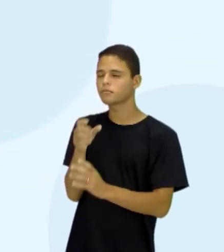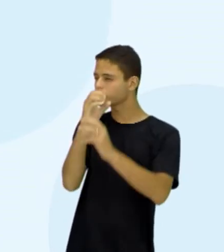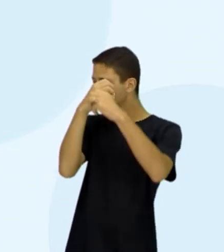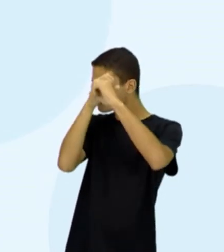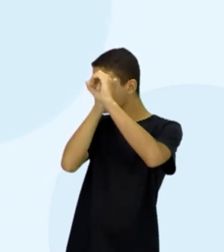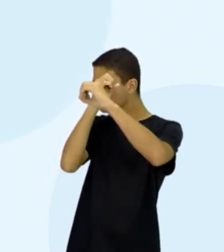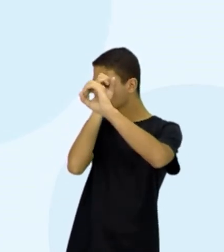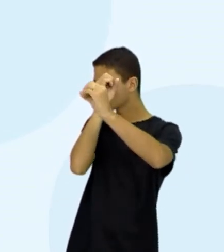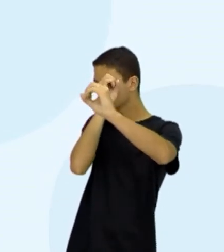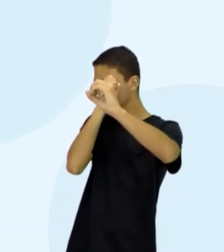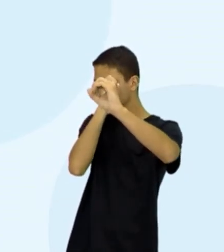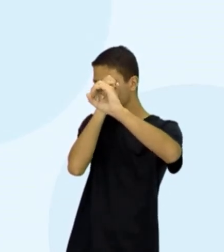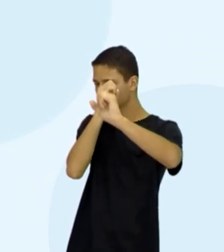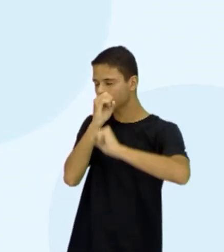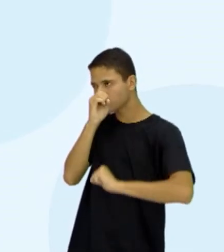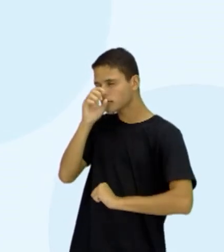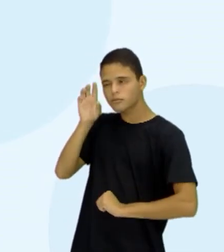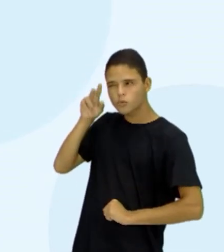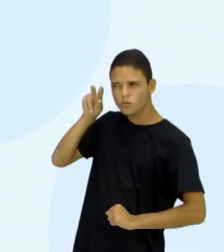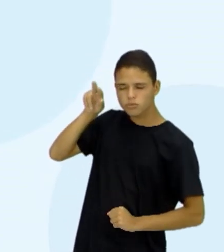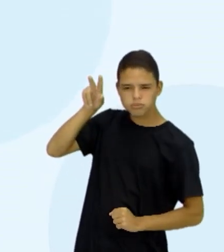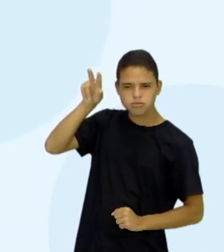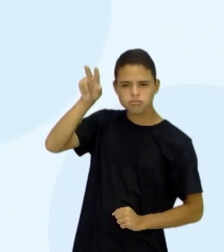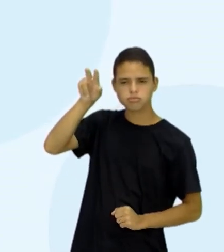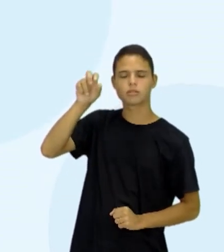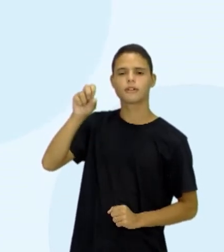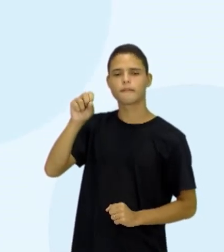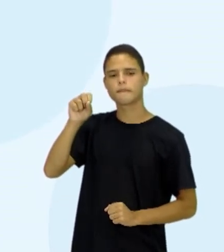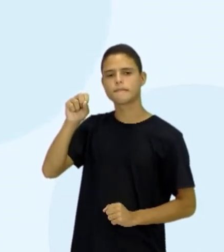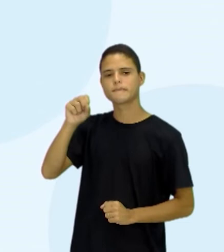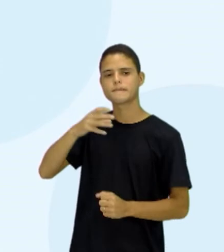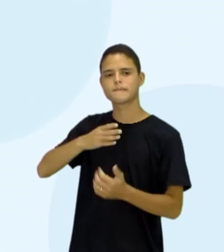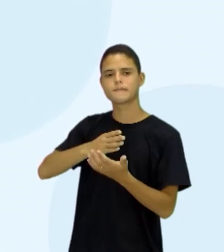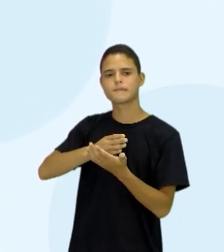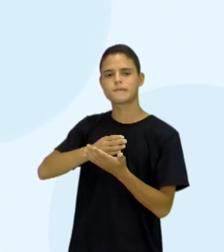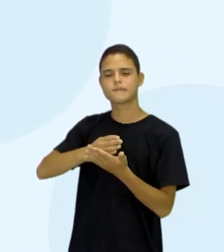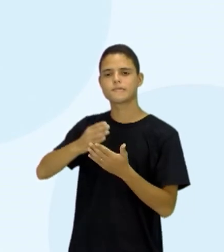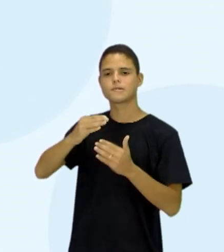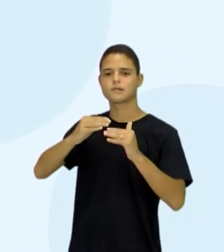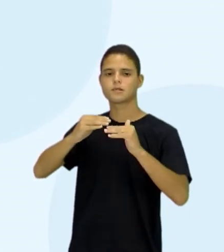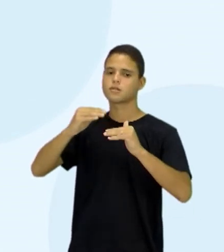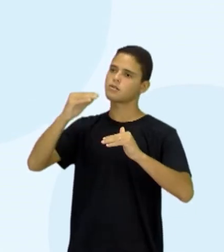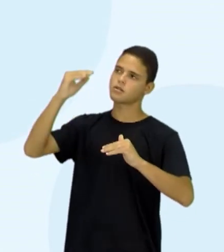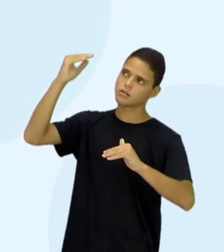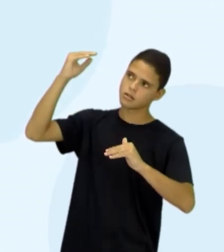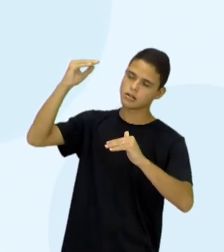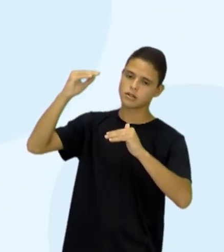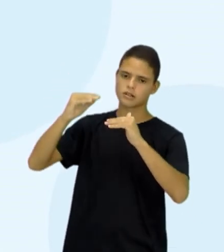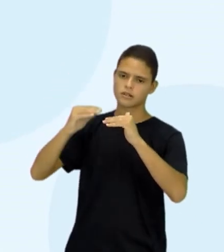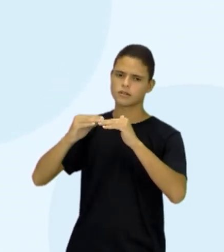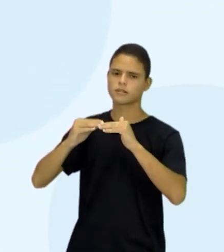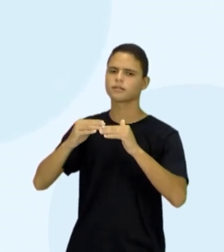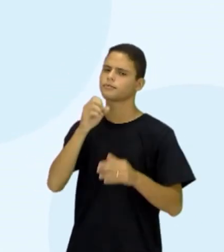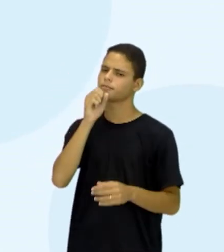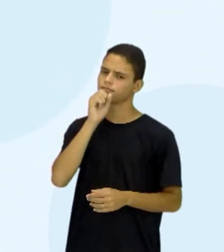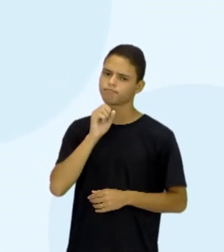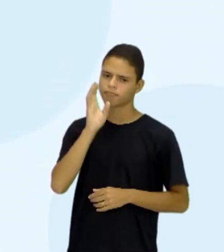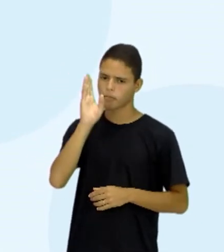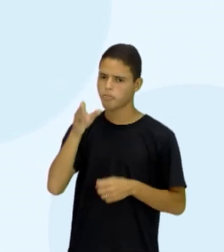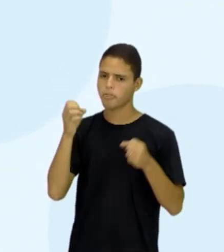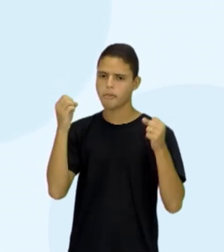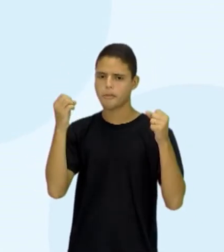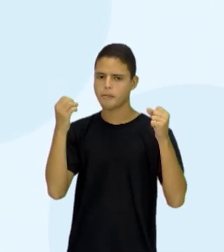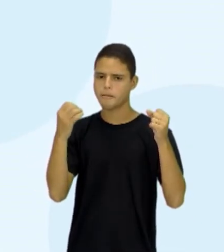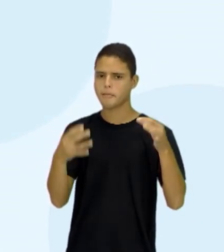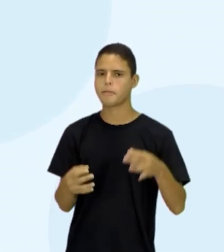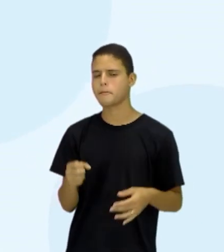caso possa avistar uma montanha, começar a vê-la por onde? Pelo seu topo. Isso é um argumento antigo, hein? É muito